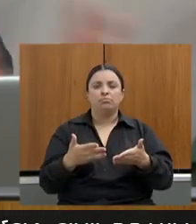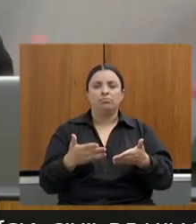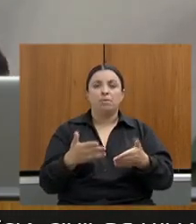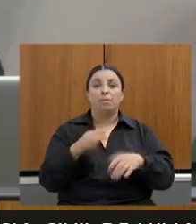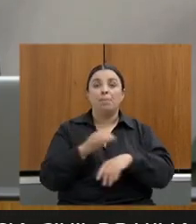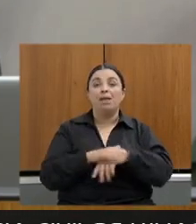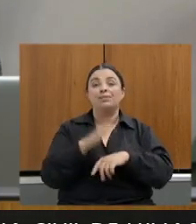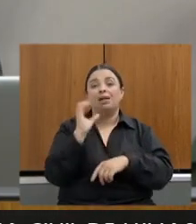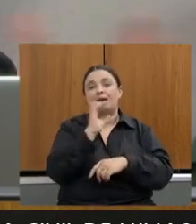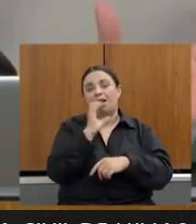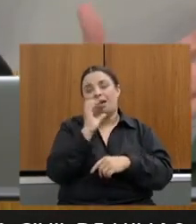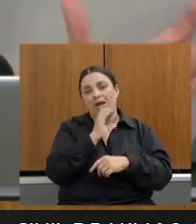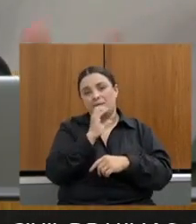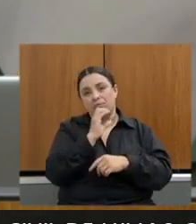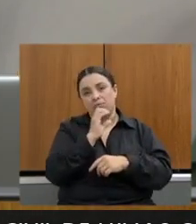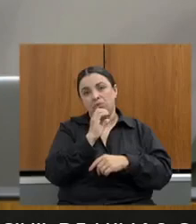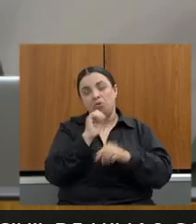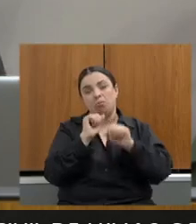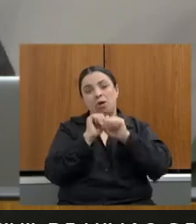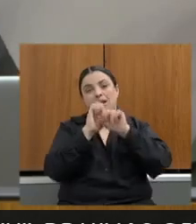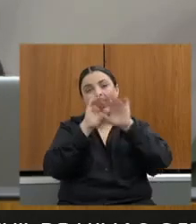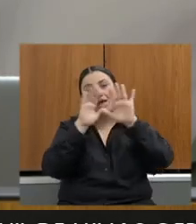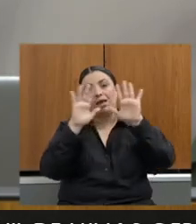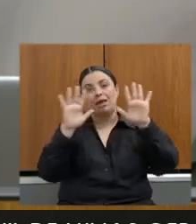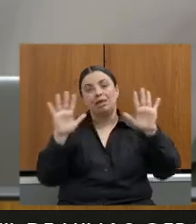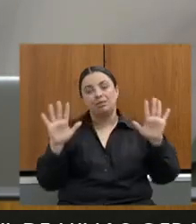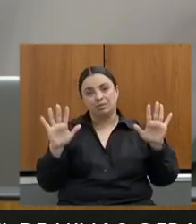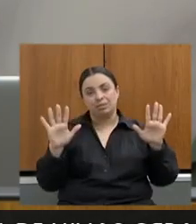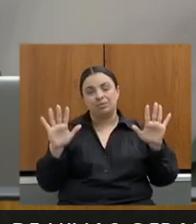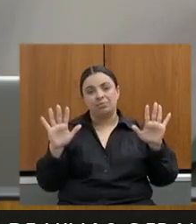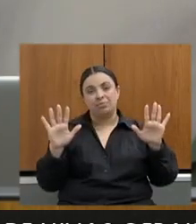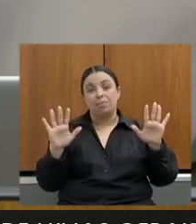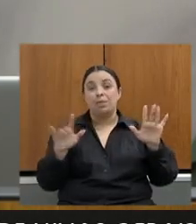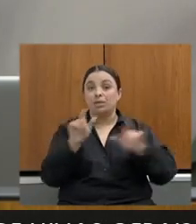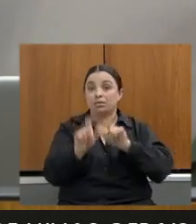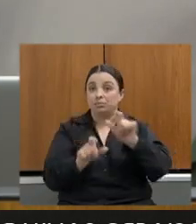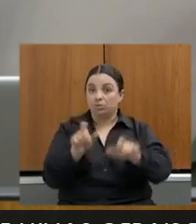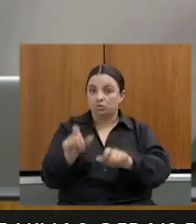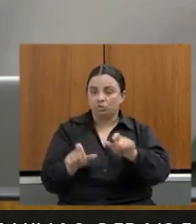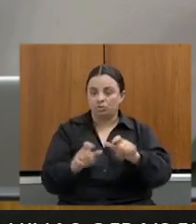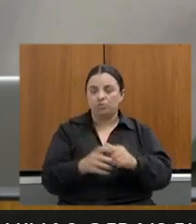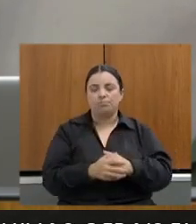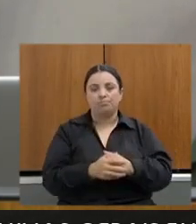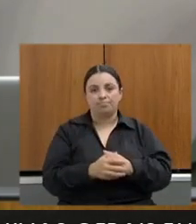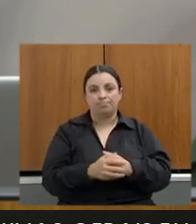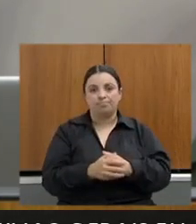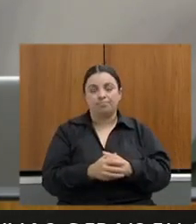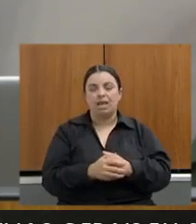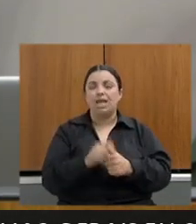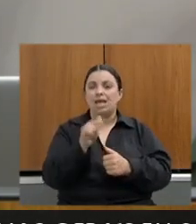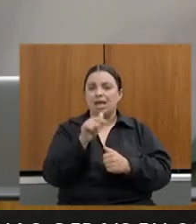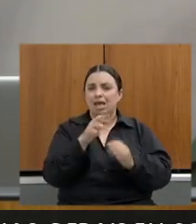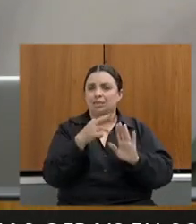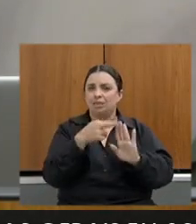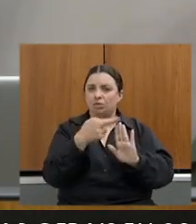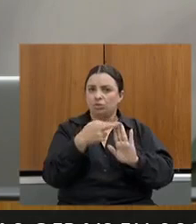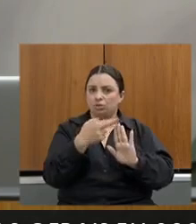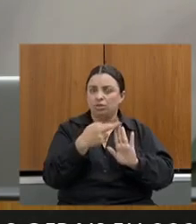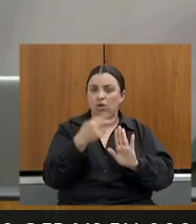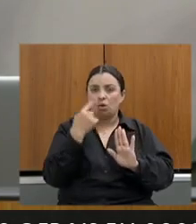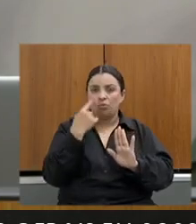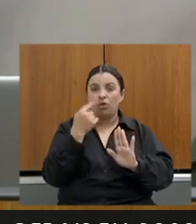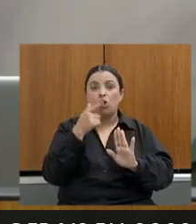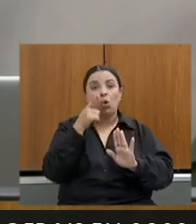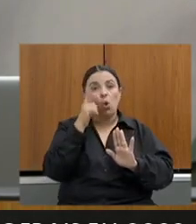uma velocidade maior com a clareza maior lá na ponta da linha essa resolução por exemplo vio sendo publicada